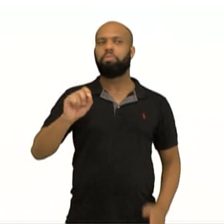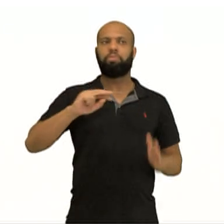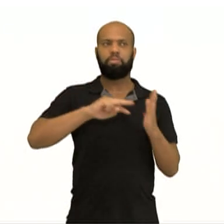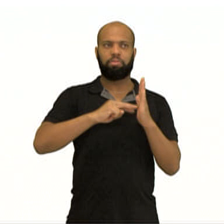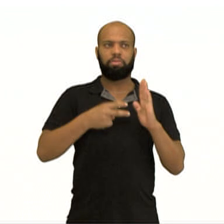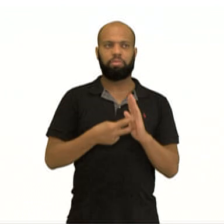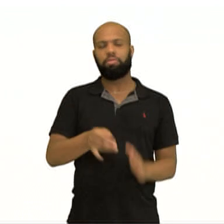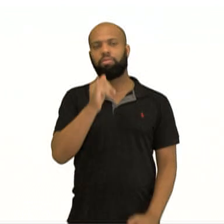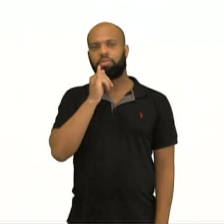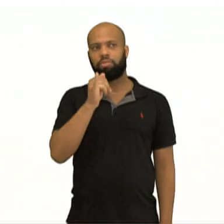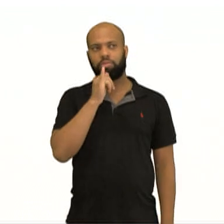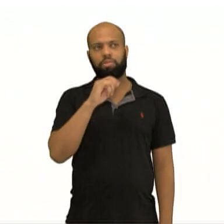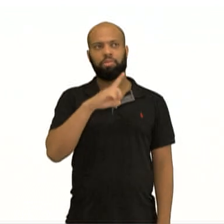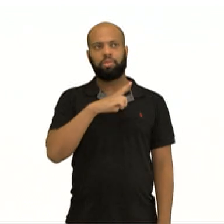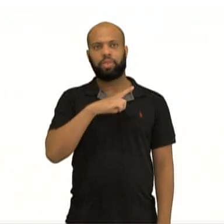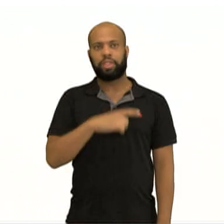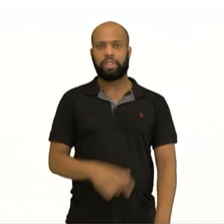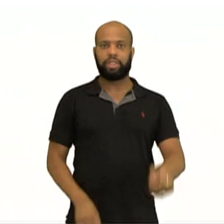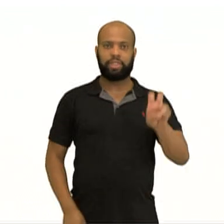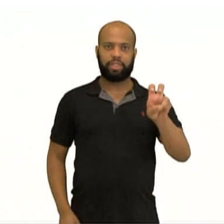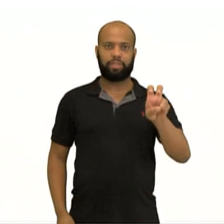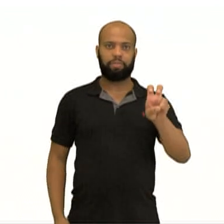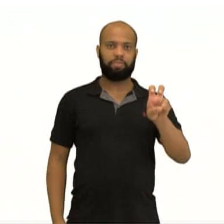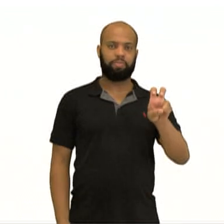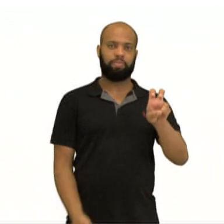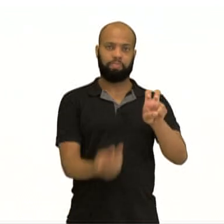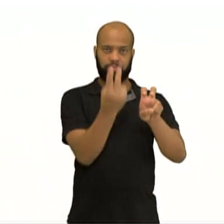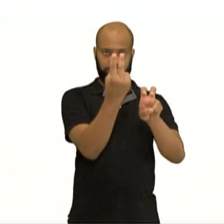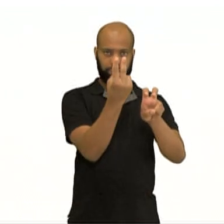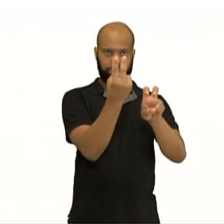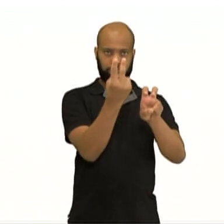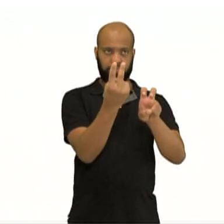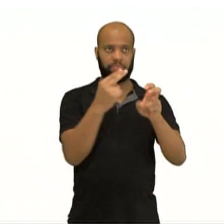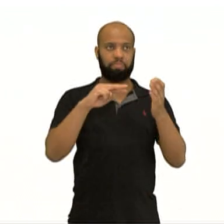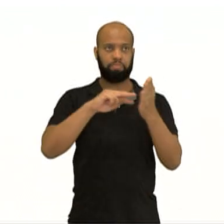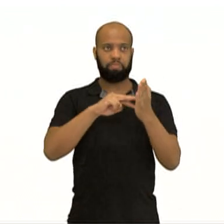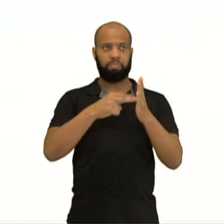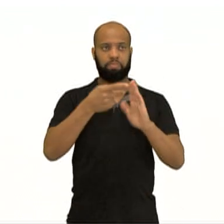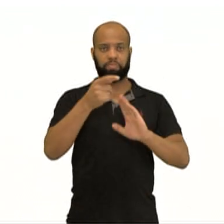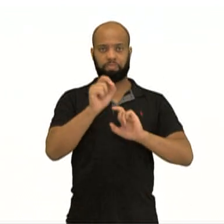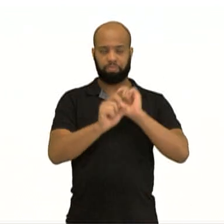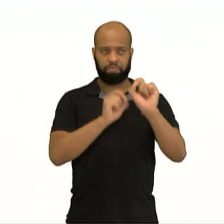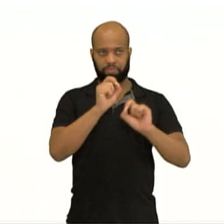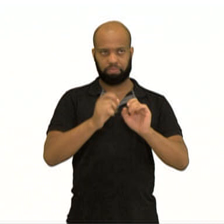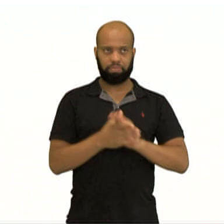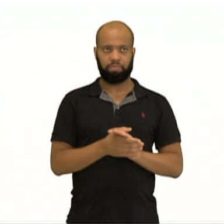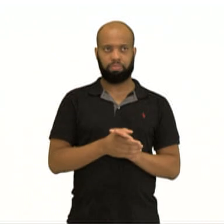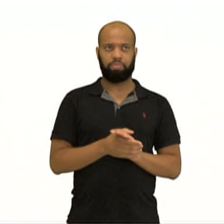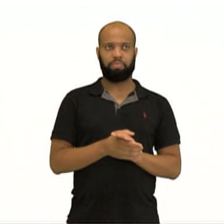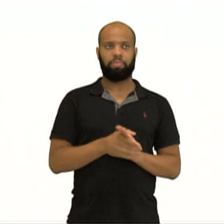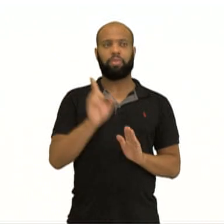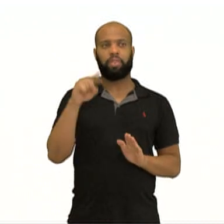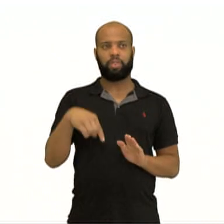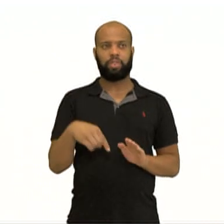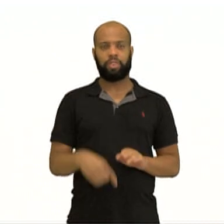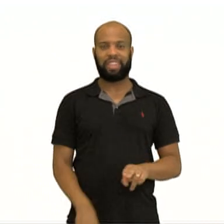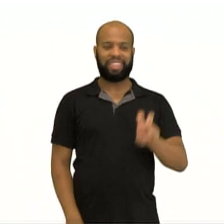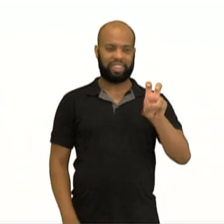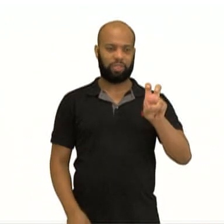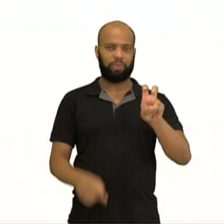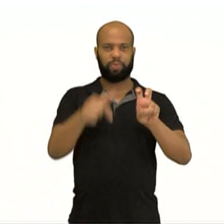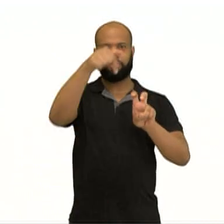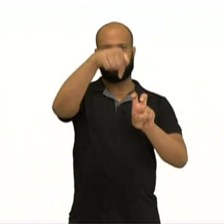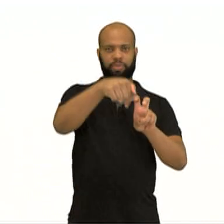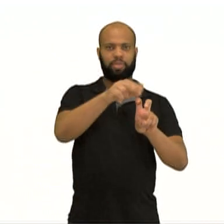tenho, por exemplo, aqui, ó, 5 elevado ao expoente 2, então eu posso dizer que eu tenho 5 ao